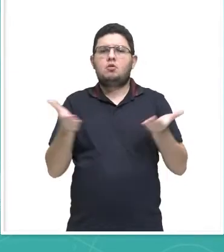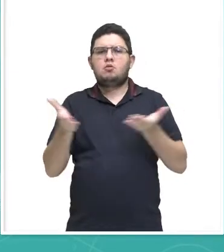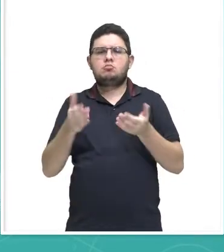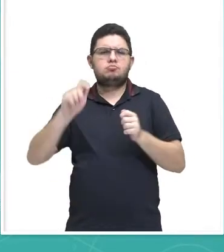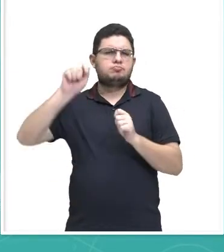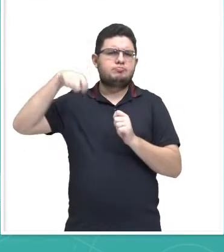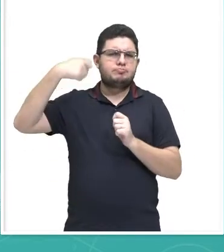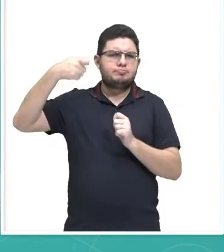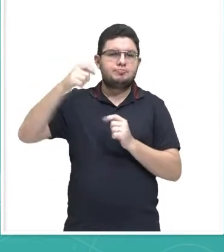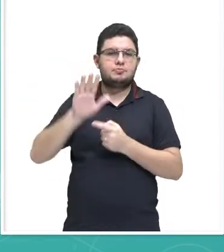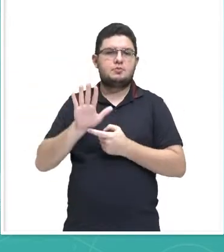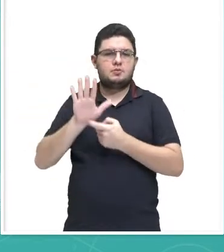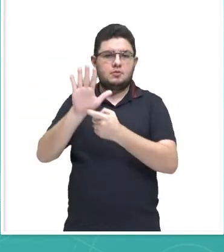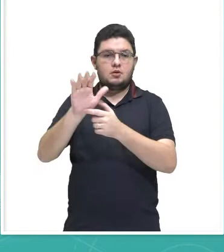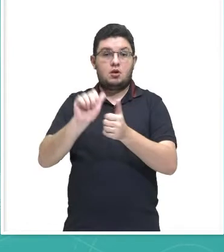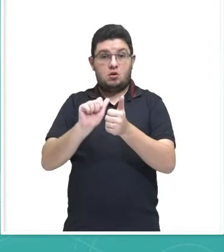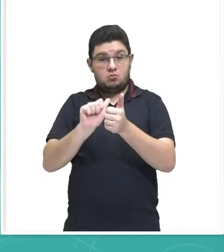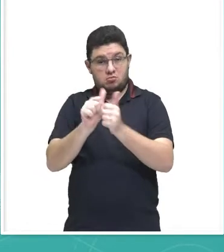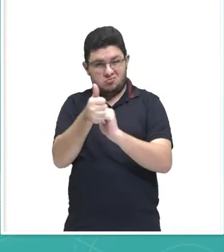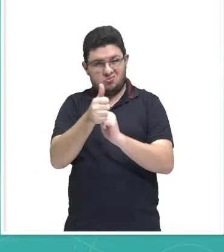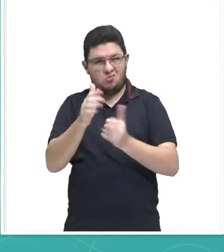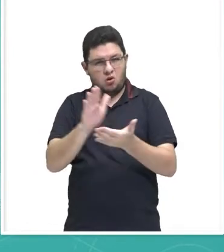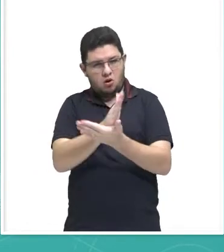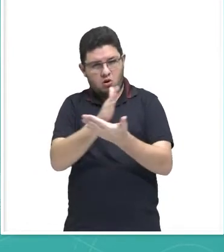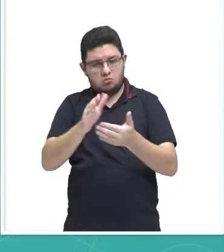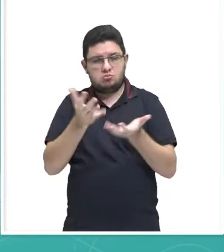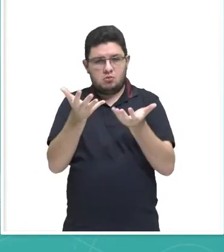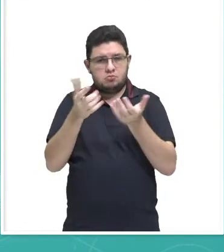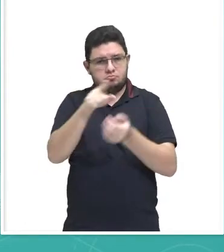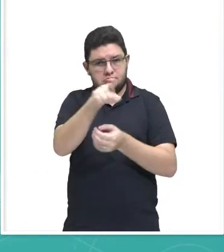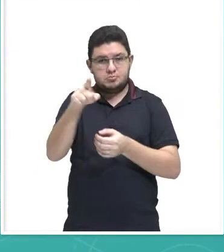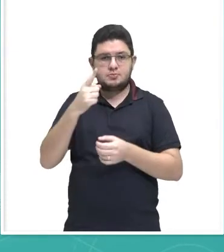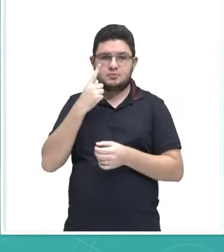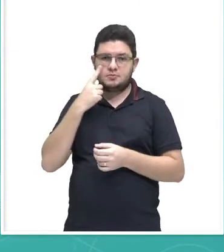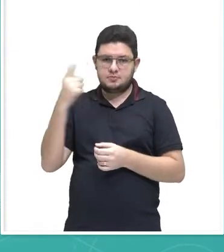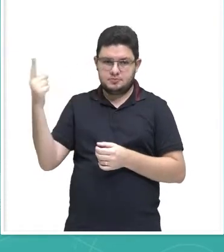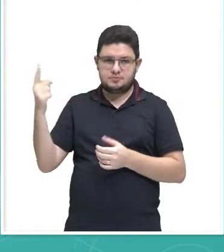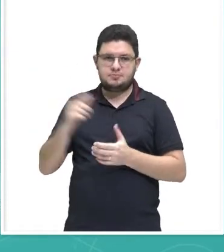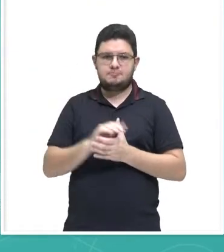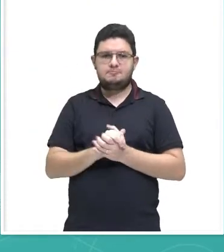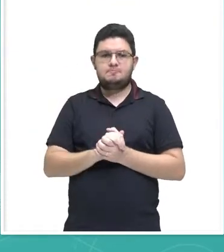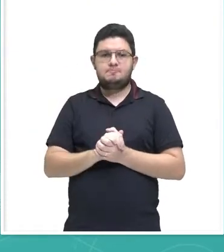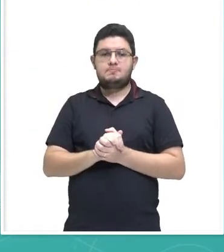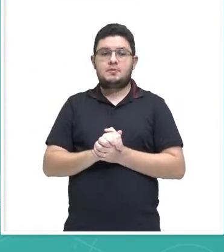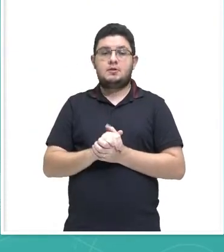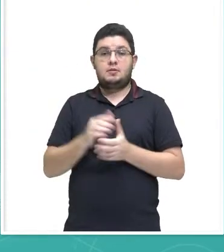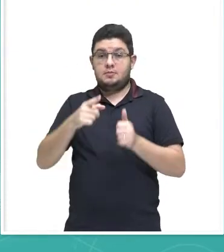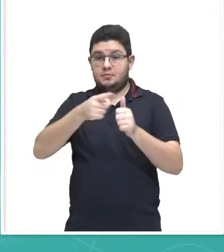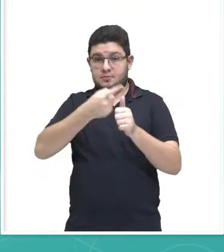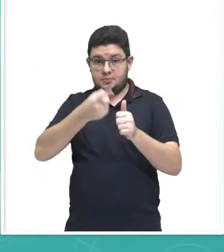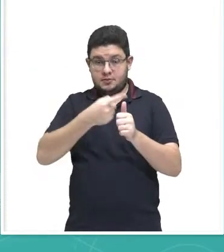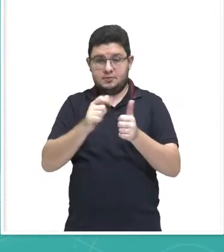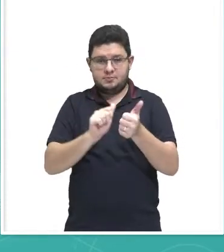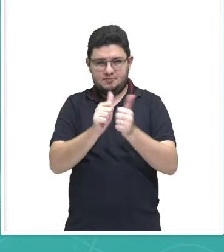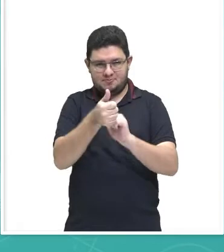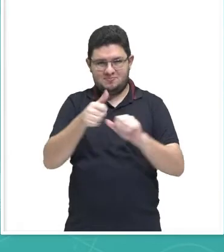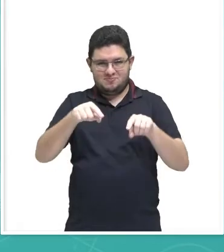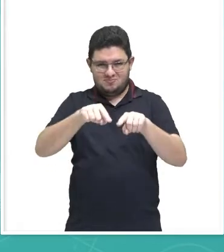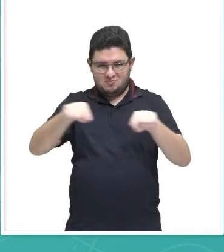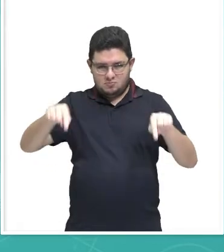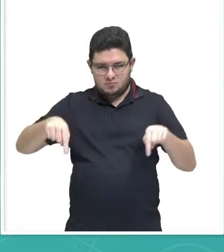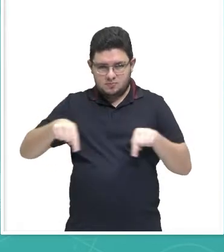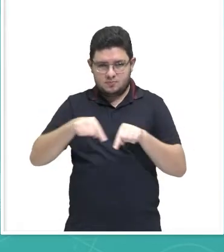esportes aí que eu quero que vocês vejam. Então, a gente começa pelos esportes de quadra. Nós temos o vôlei, o basquete,